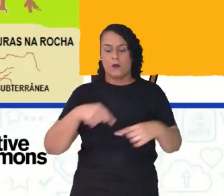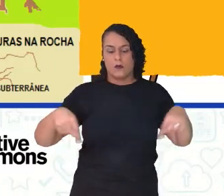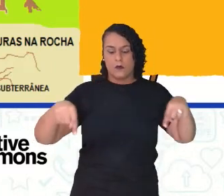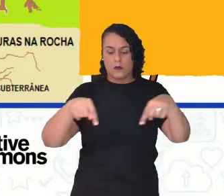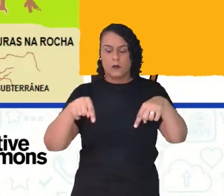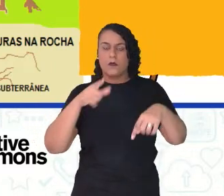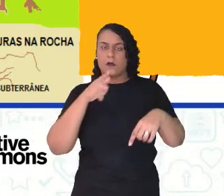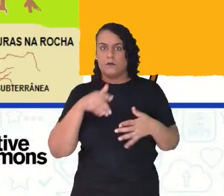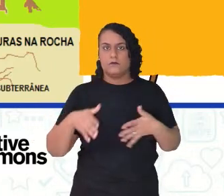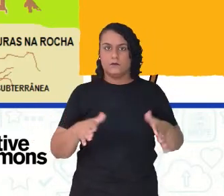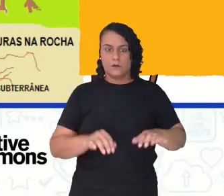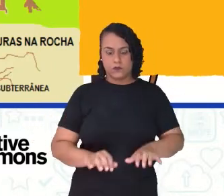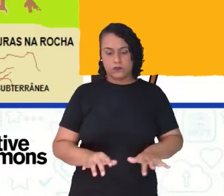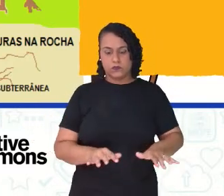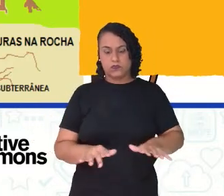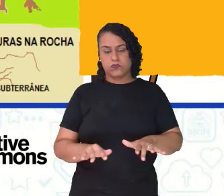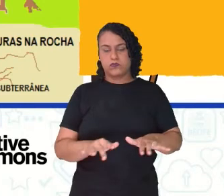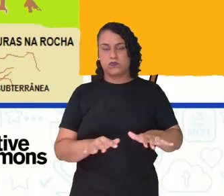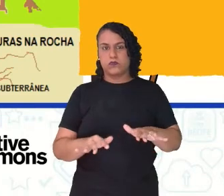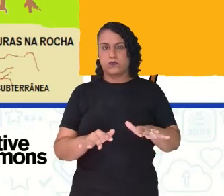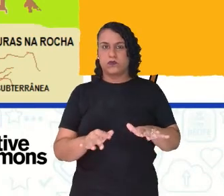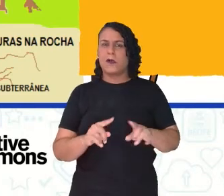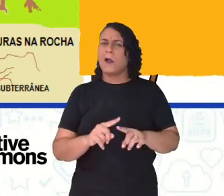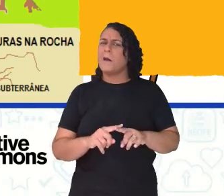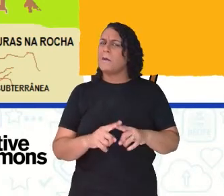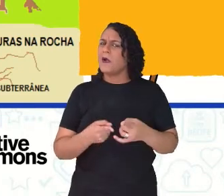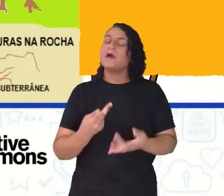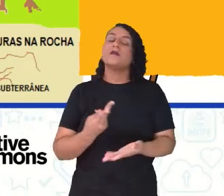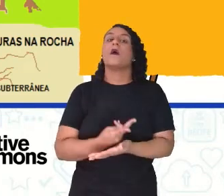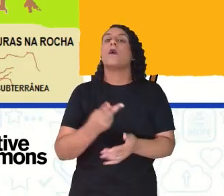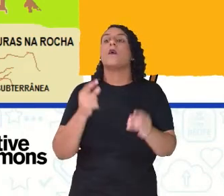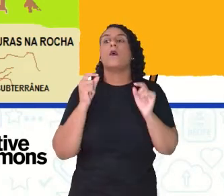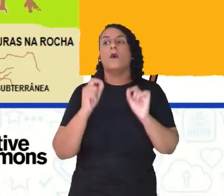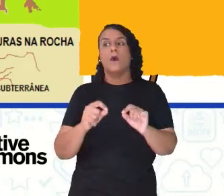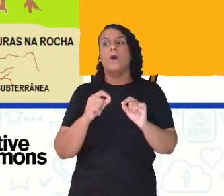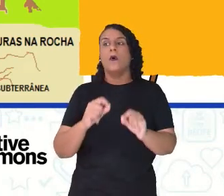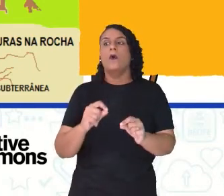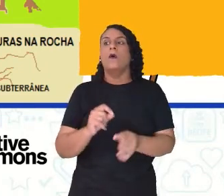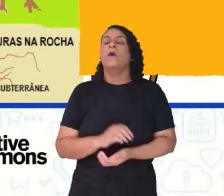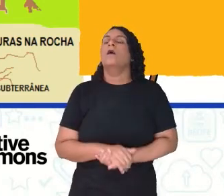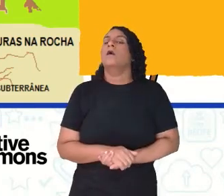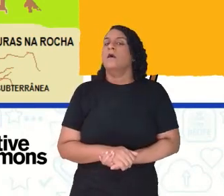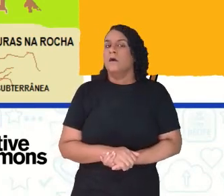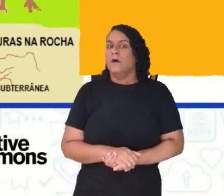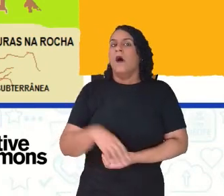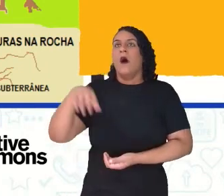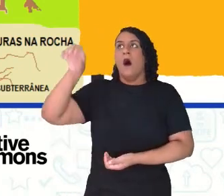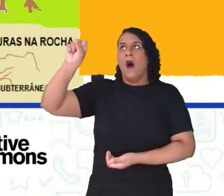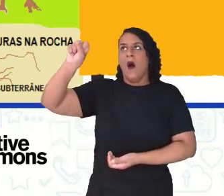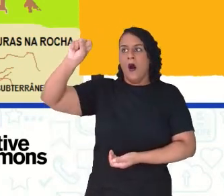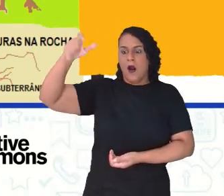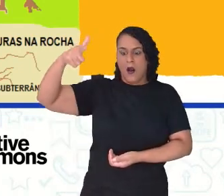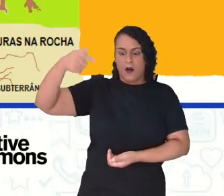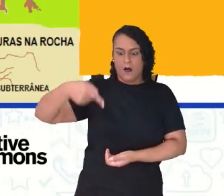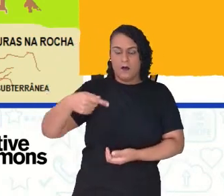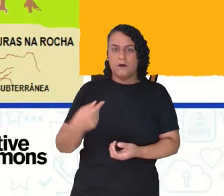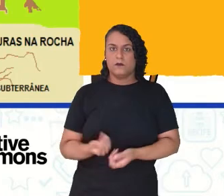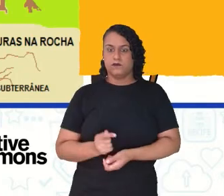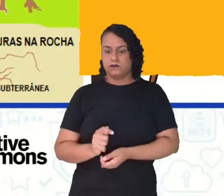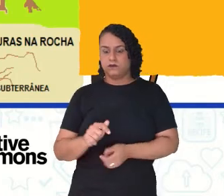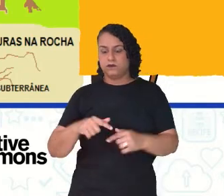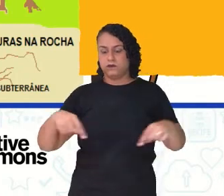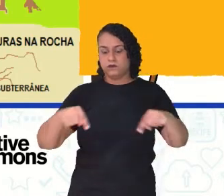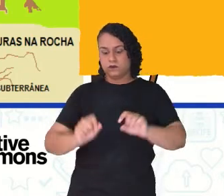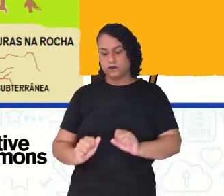mares, de oceanos. Mas isso, simultaneamente, também está acontecendo o quê, professora? A evaporação. Então, a gente vê